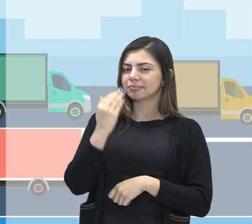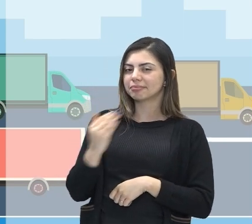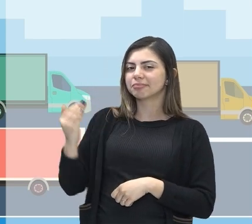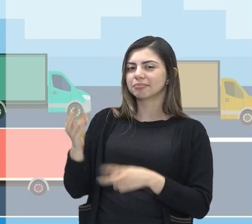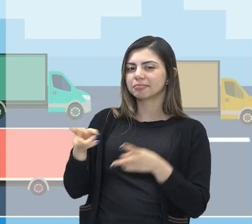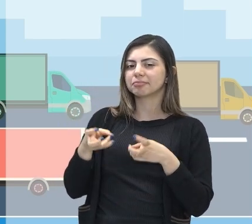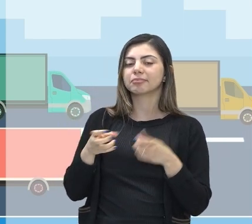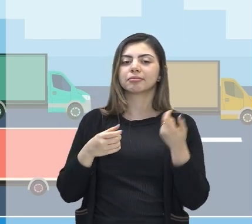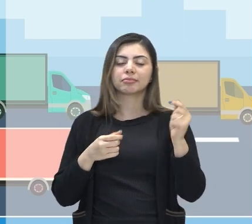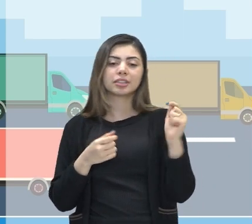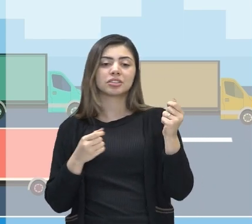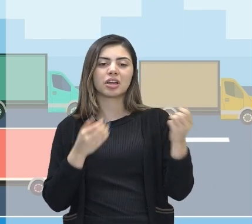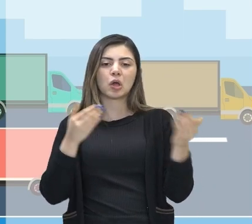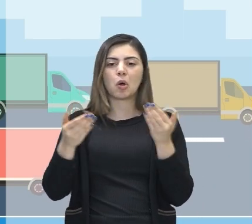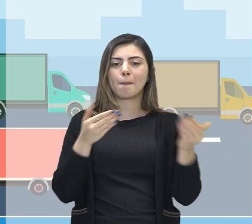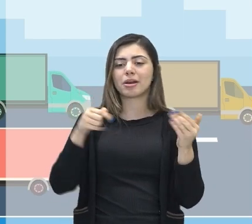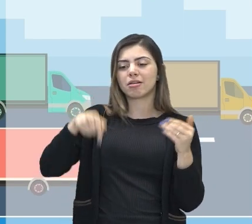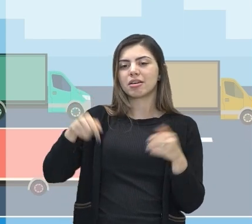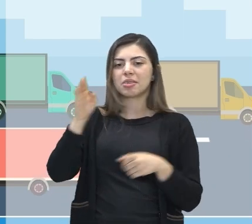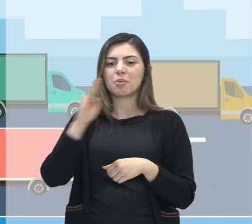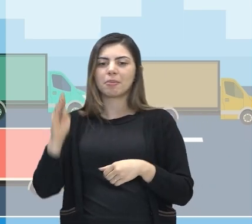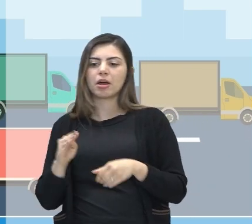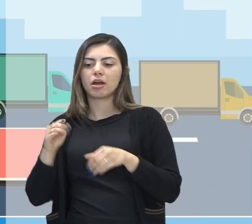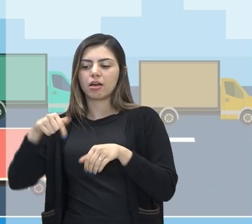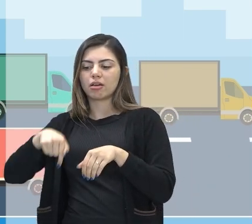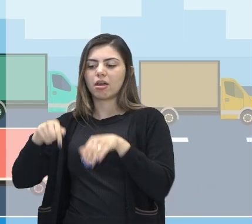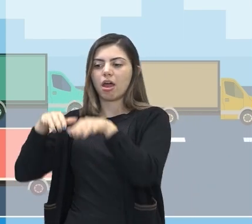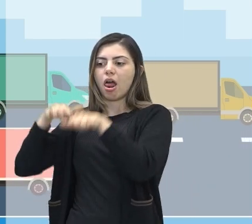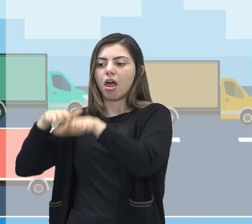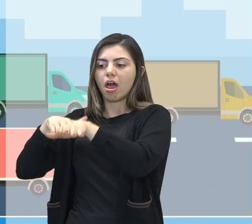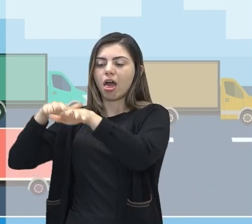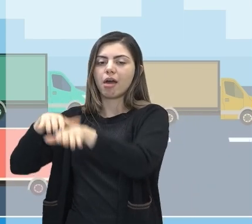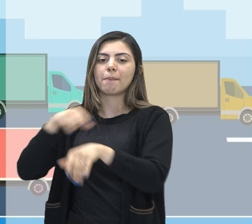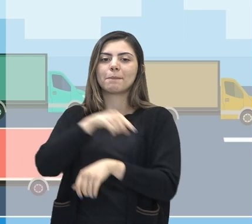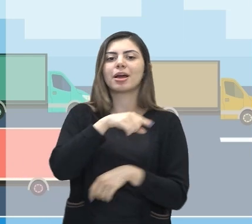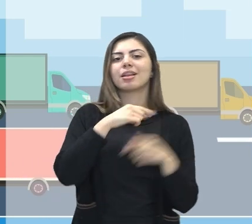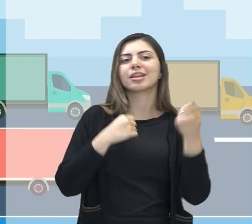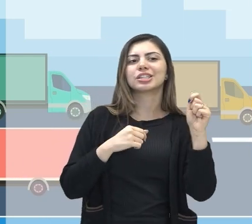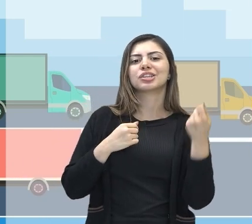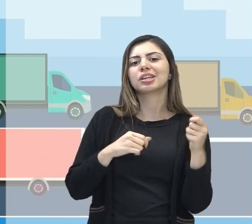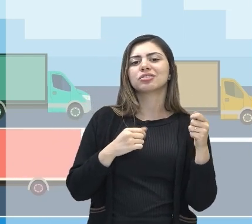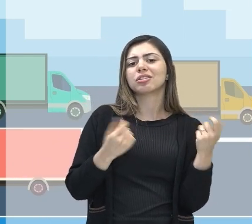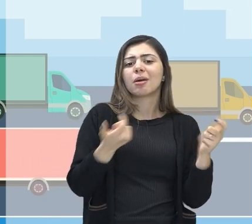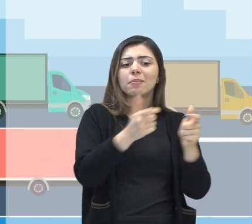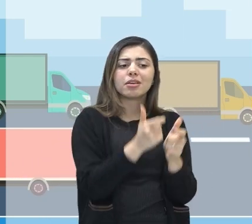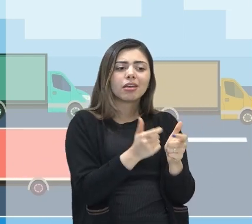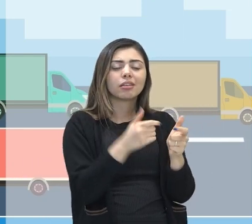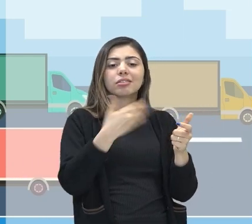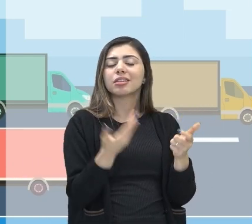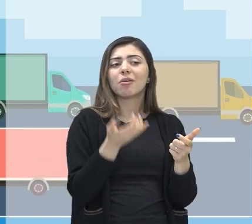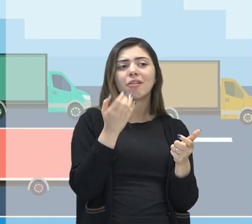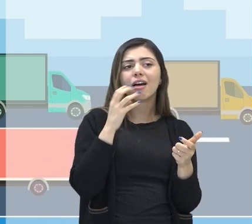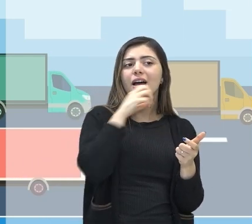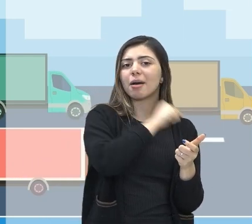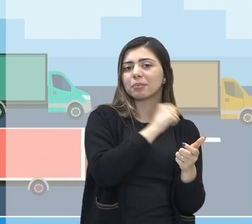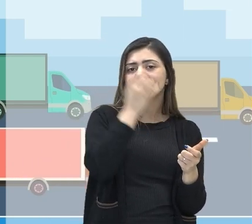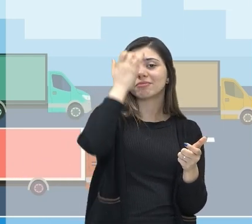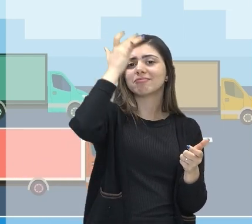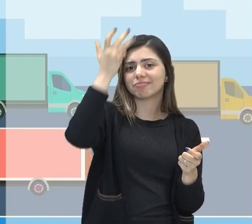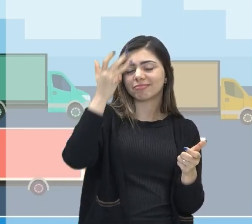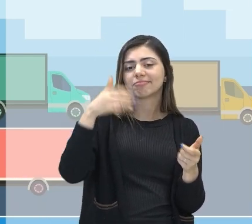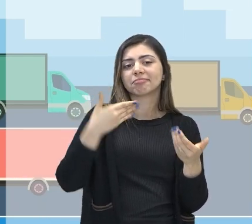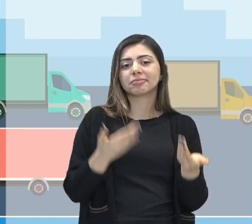Argentina é menor do que aqui no Brasil, porque o território de lá é bem menor do que o nosso. Tudo isso ajuda